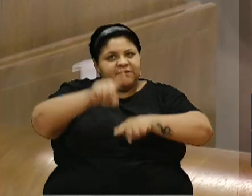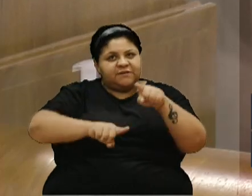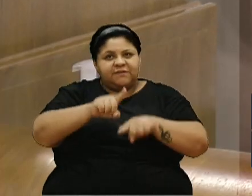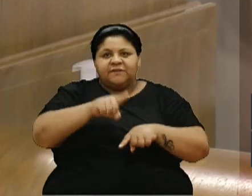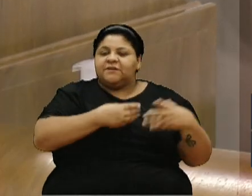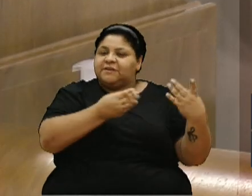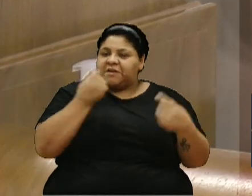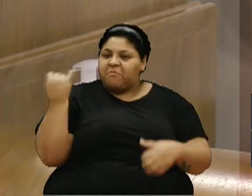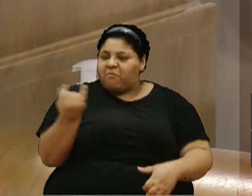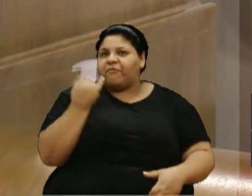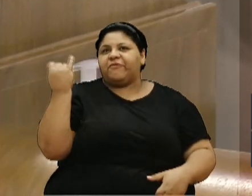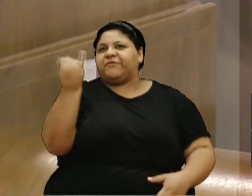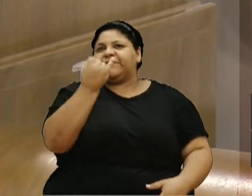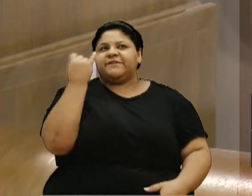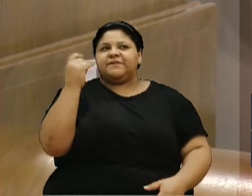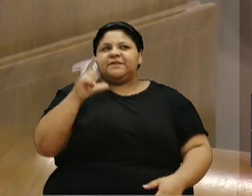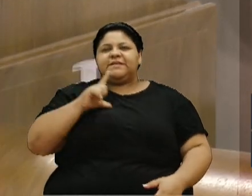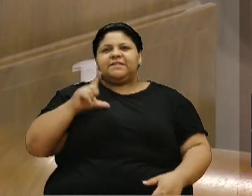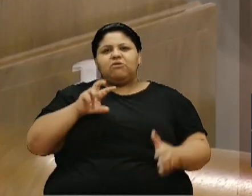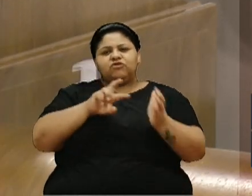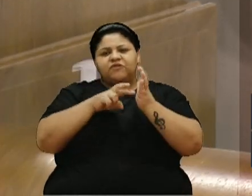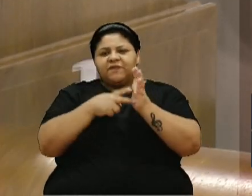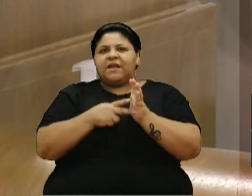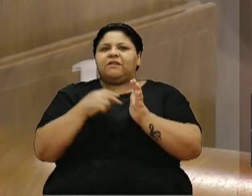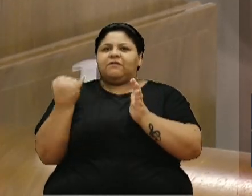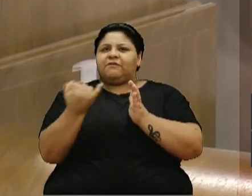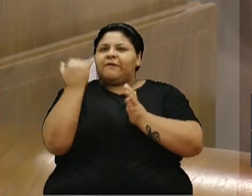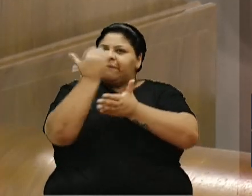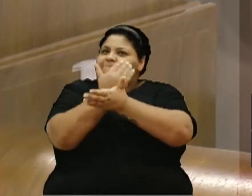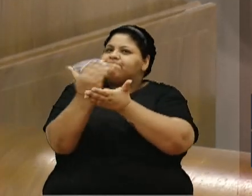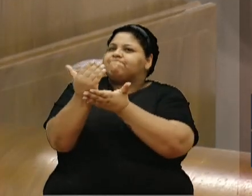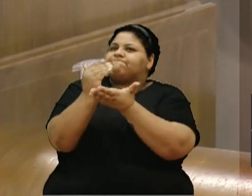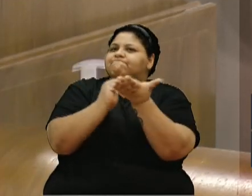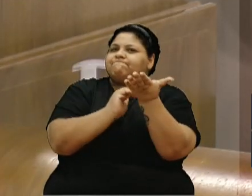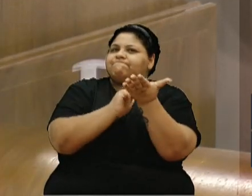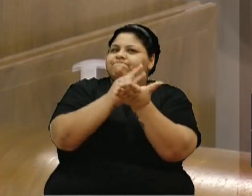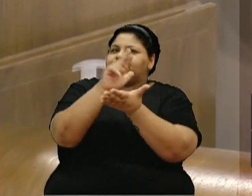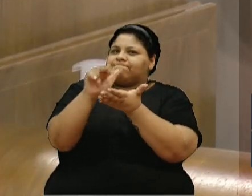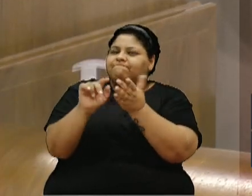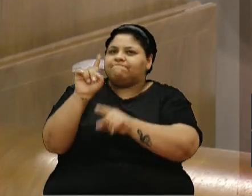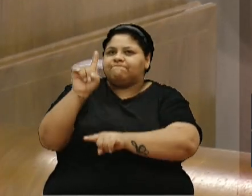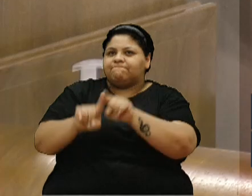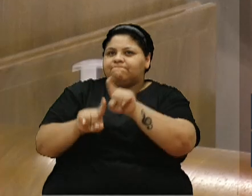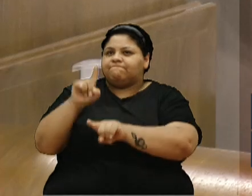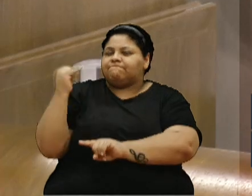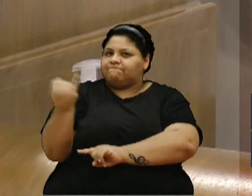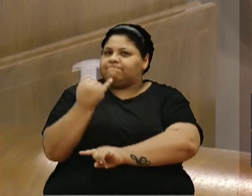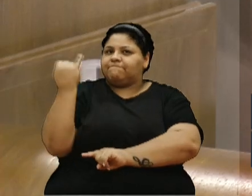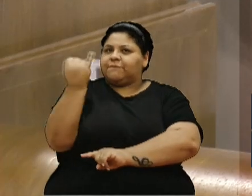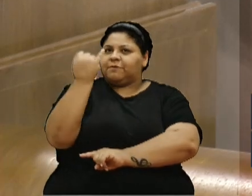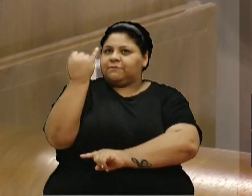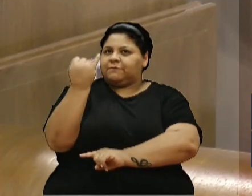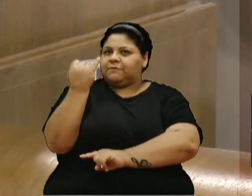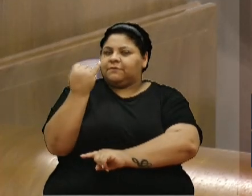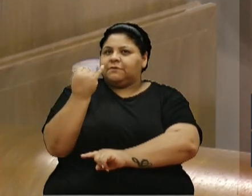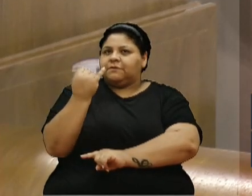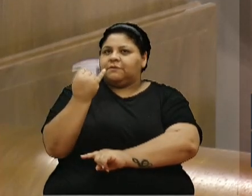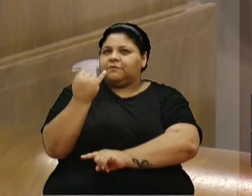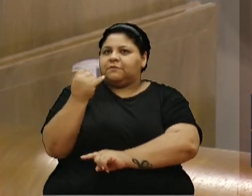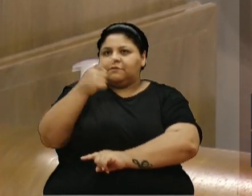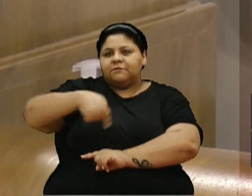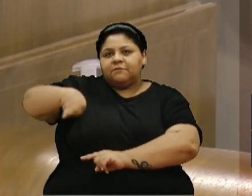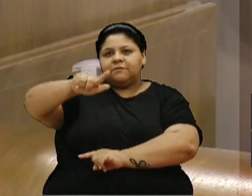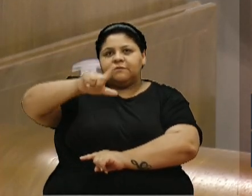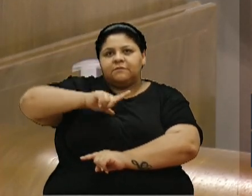é tão importante, tão significativa, dando início a várias outras atividades importantes e significativas que